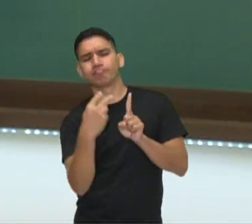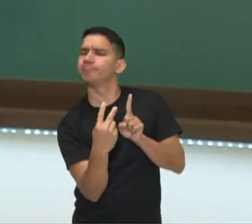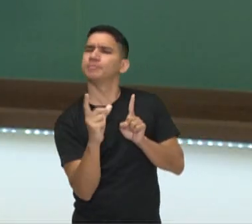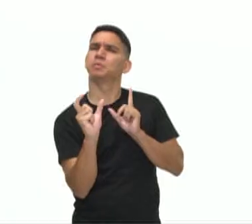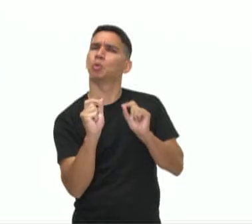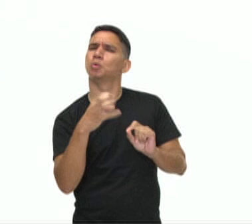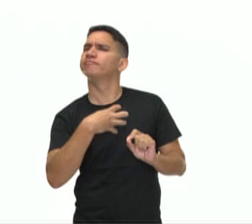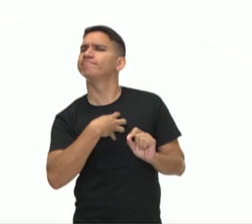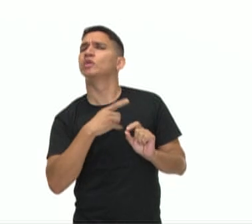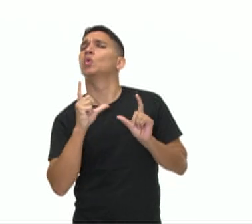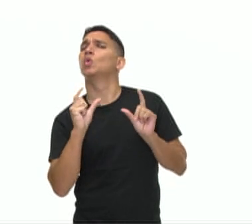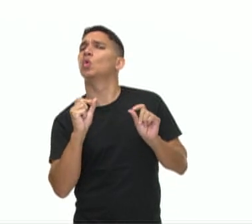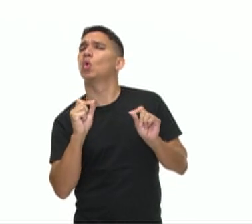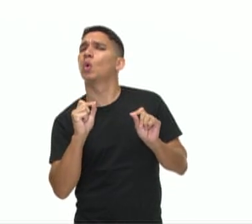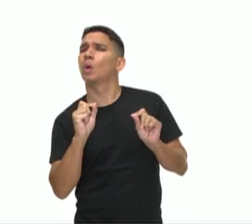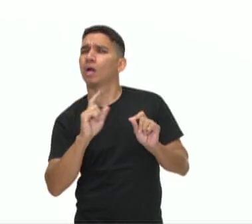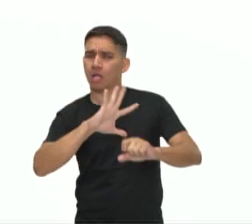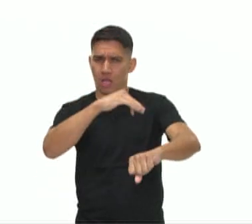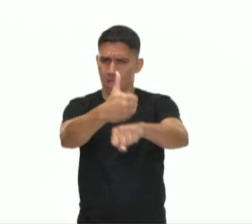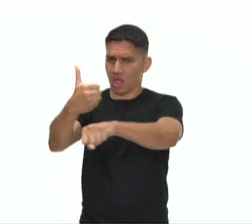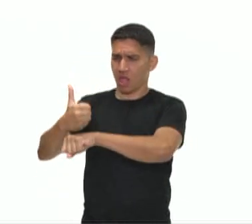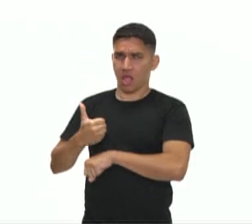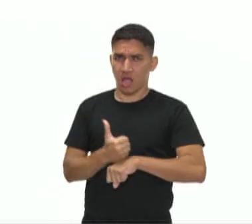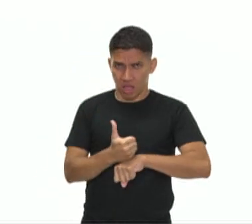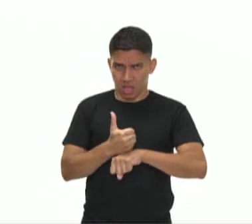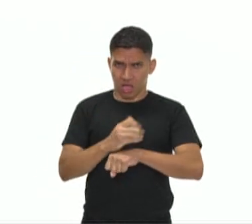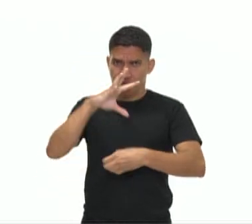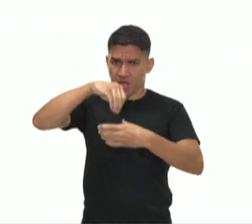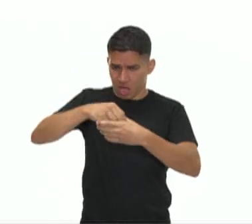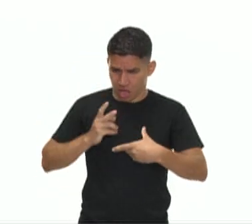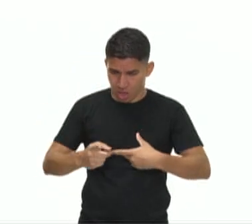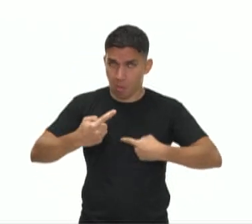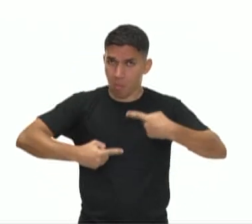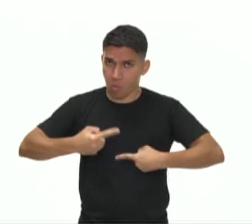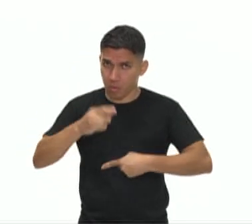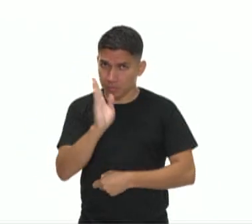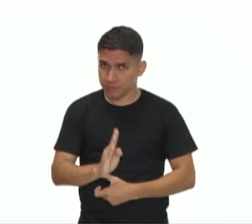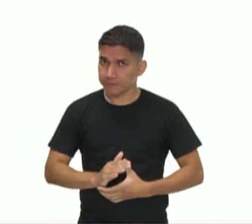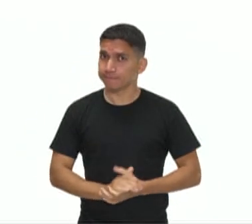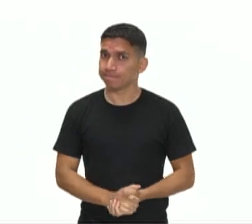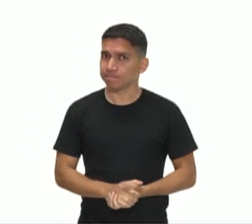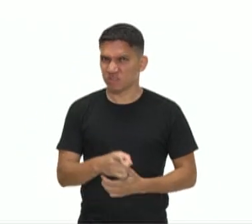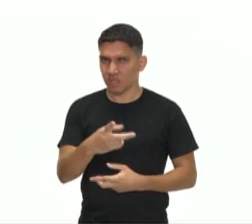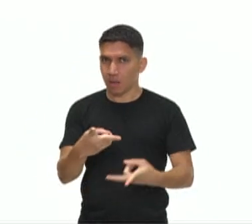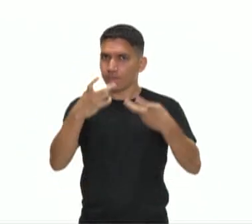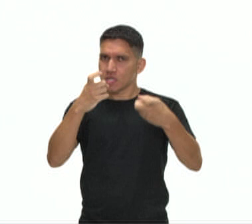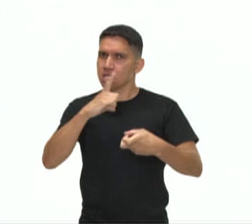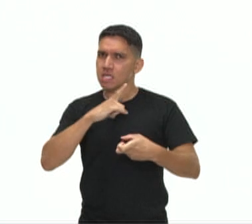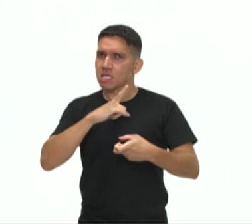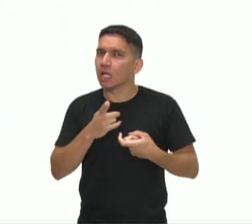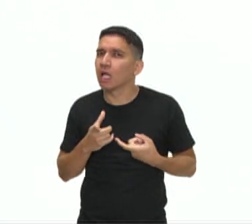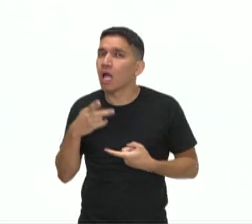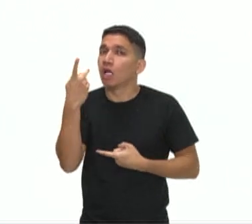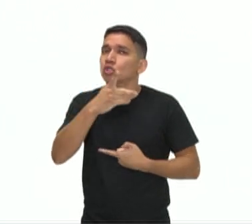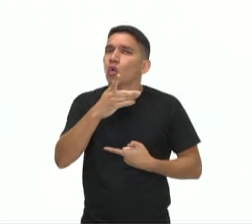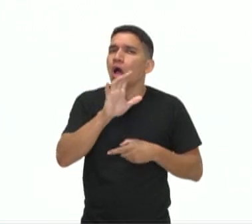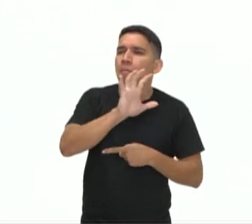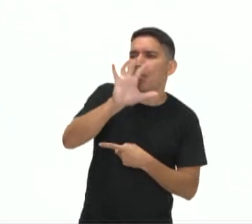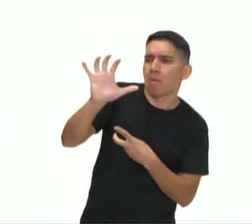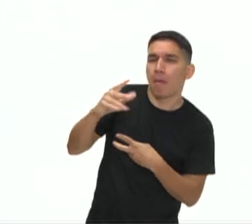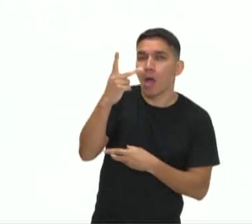o coronelismo está presente na política brasileira? Você percebe ele na sua